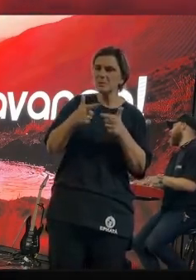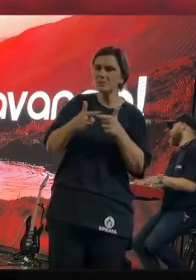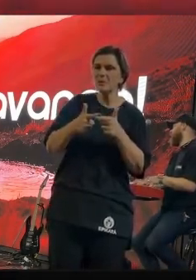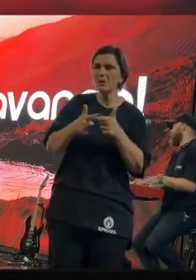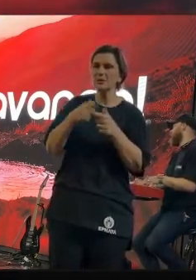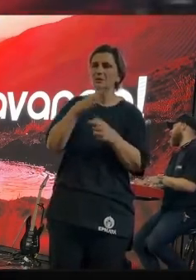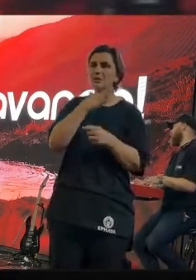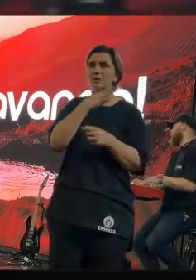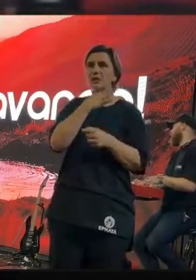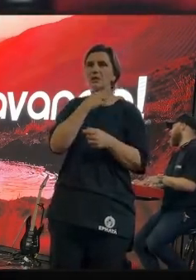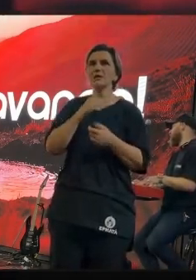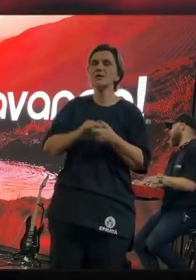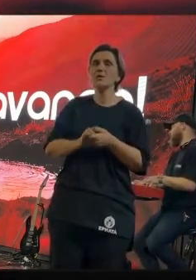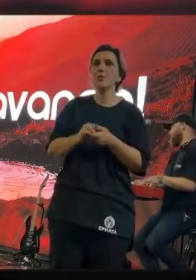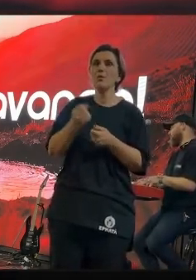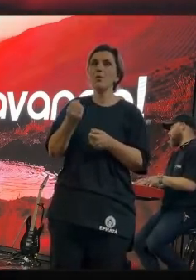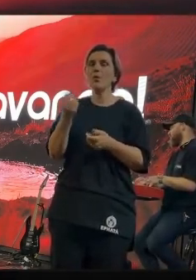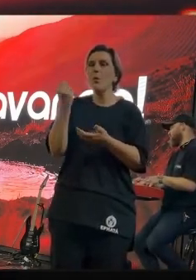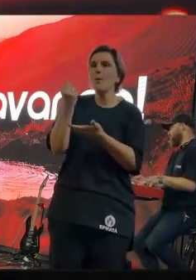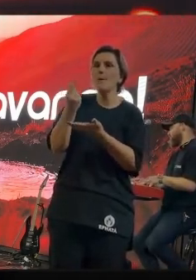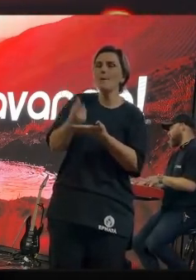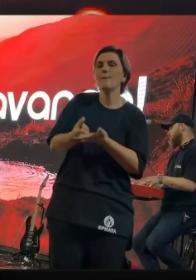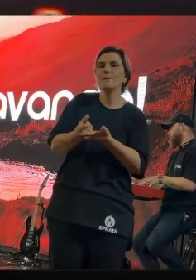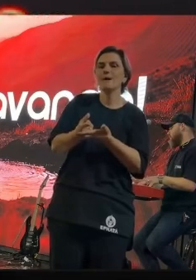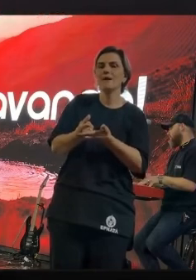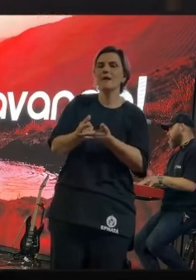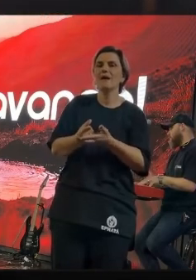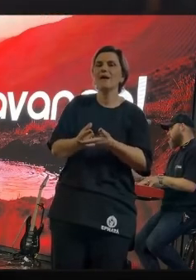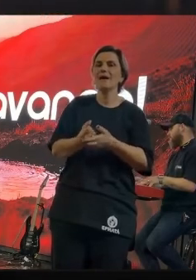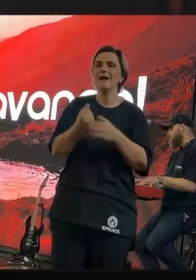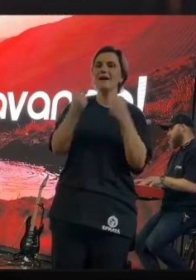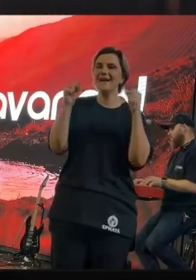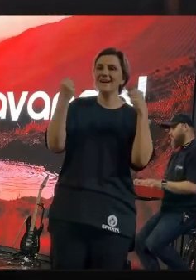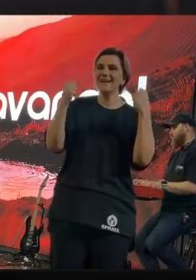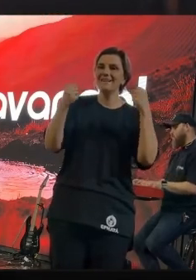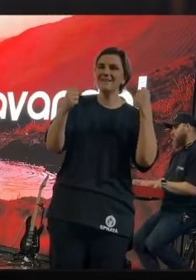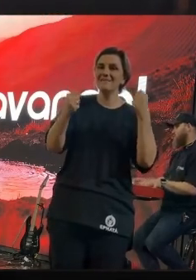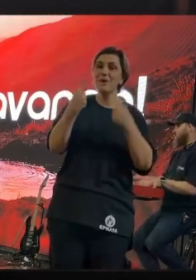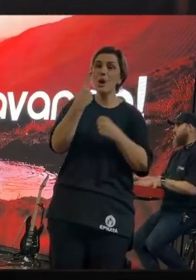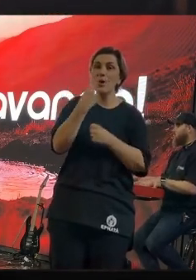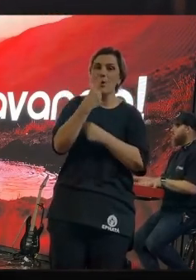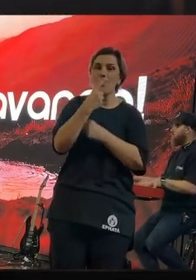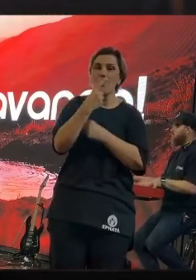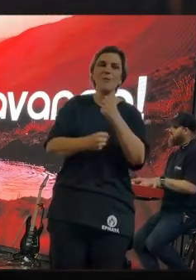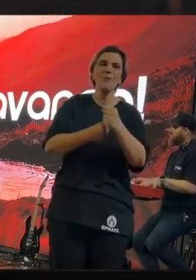de adquirir, comprar um pacote na academia de 1 ano?